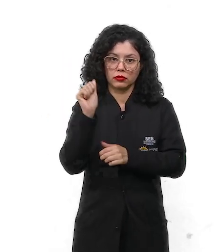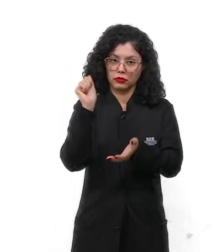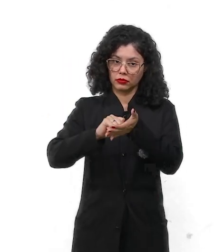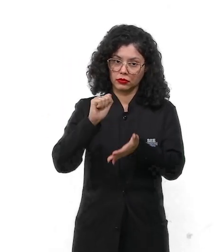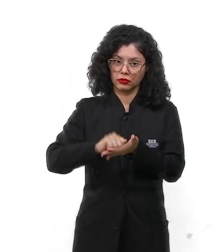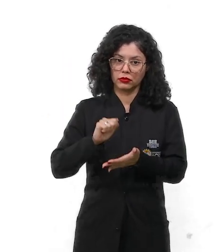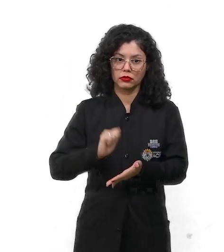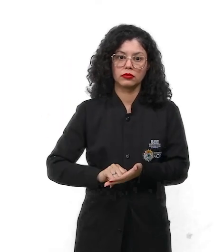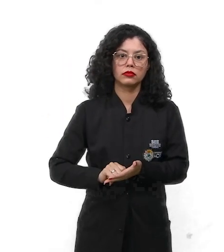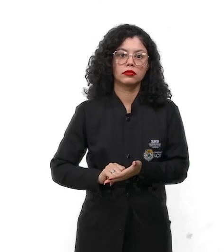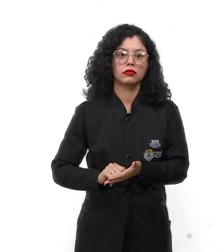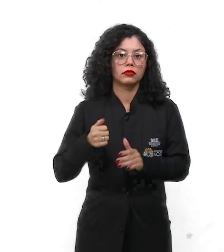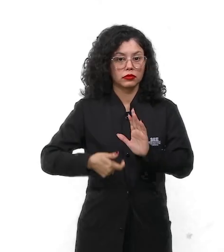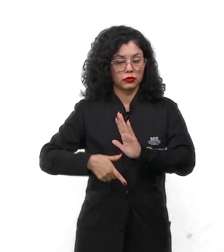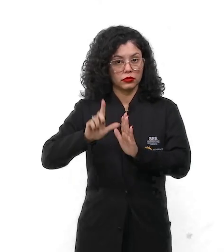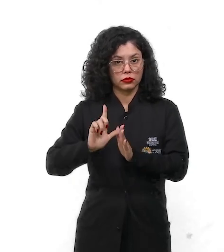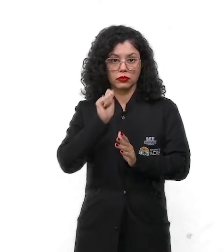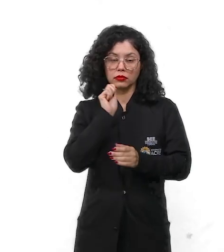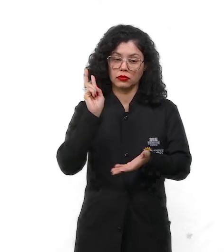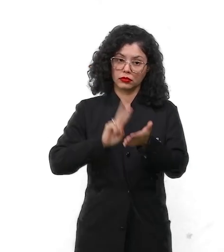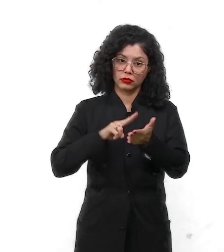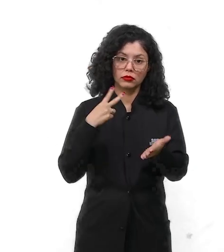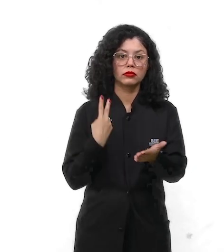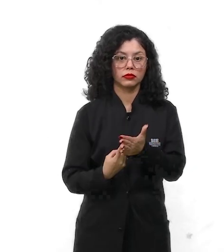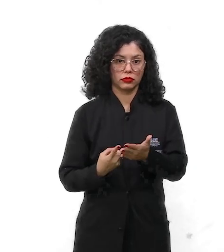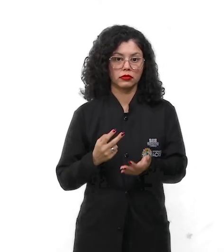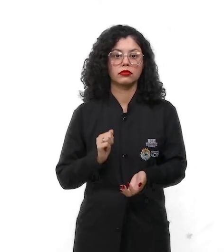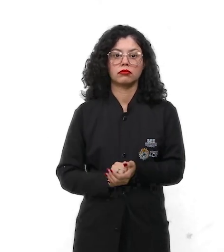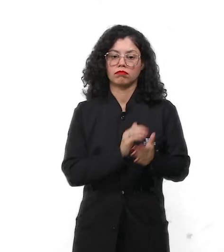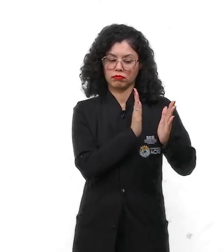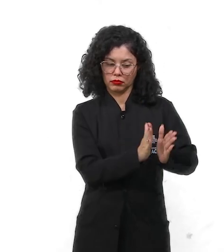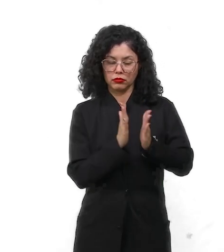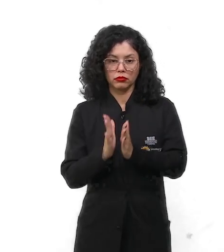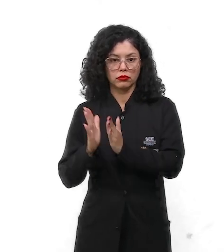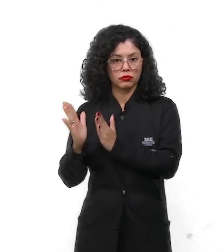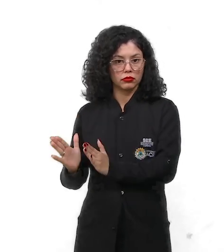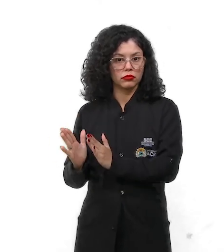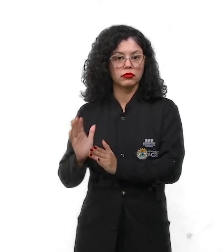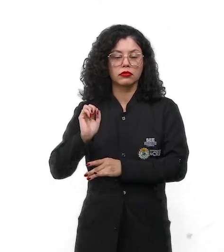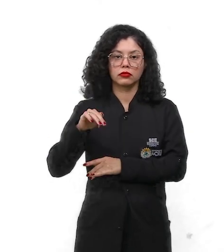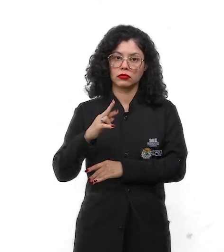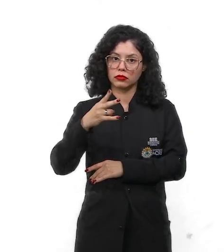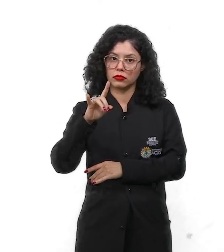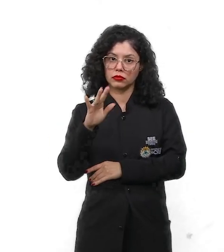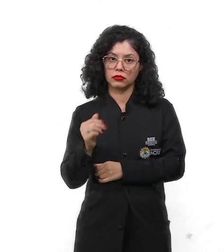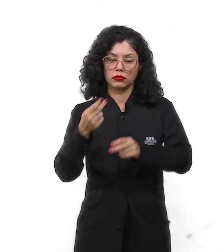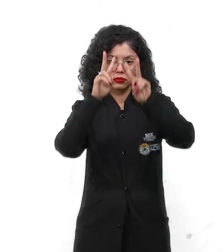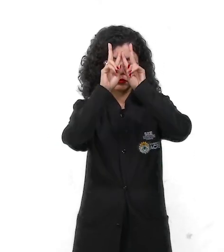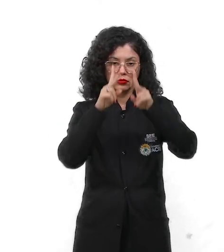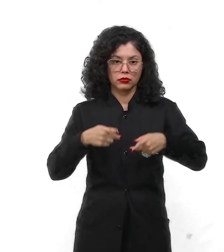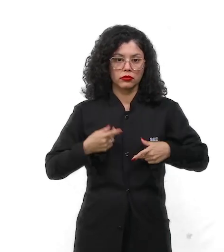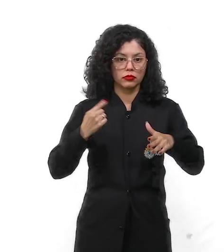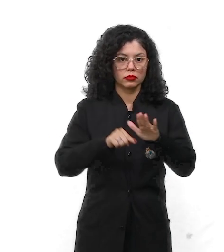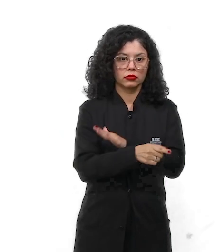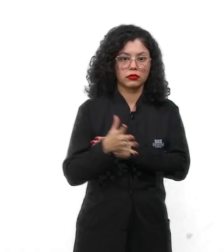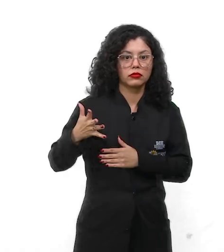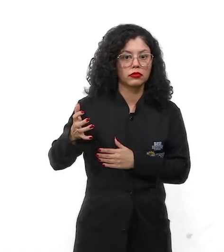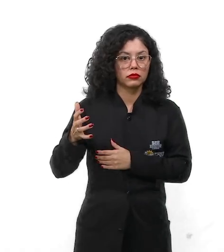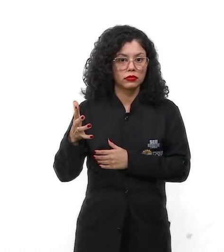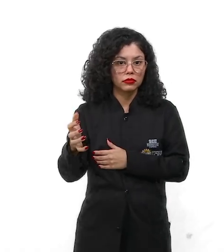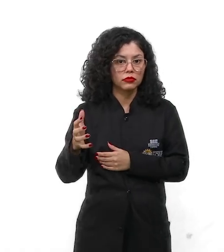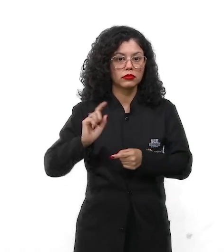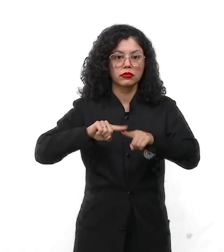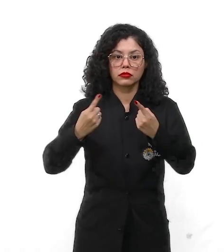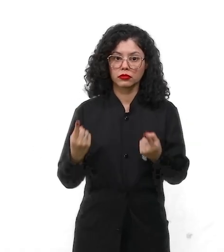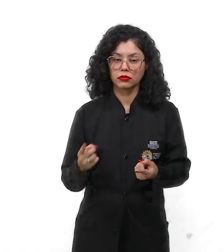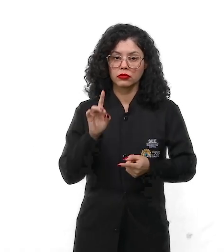transcrito e posteriormente traduzido na sequência de aminoácidos da insulina humana dentro da bactéria.